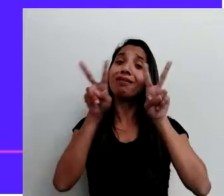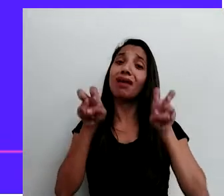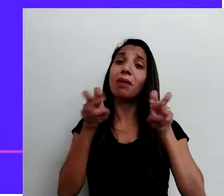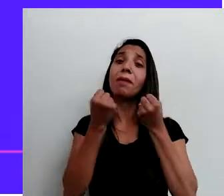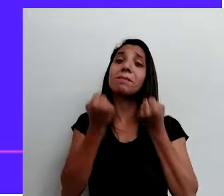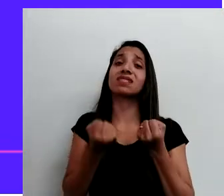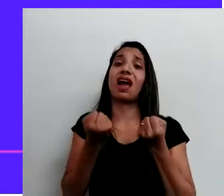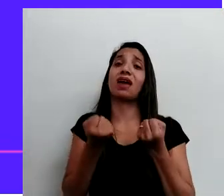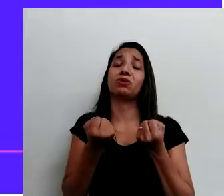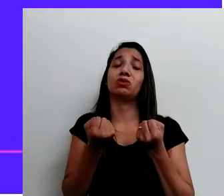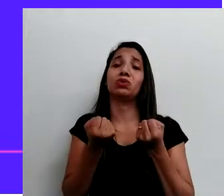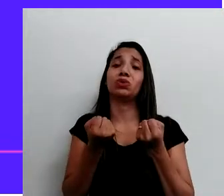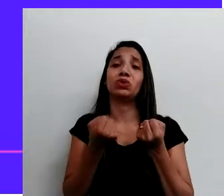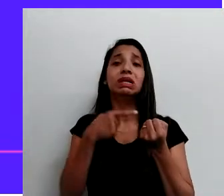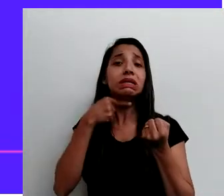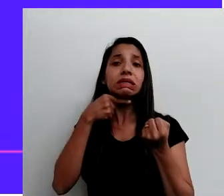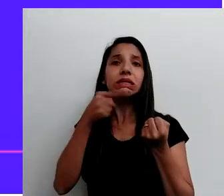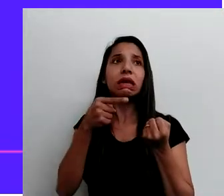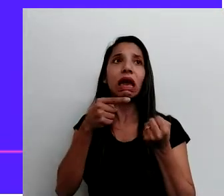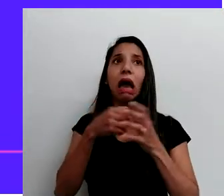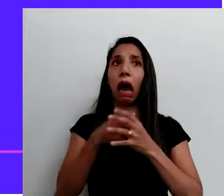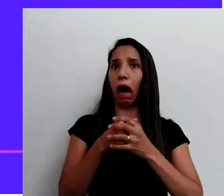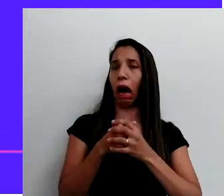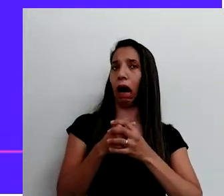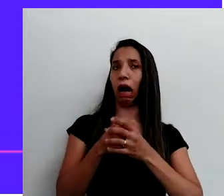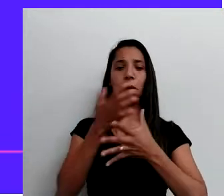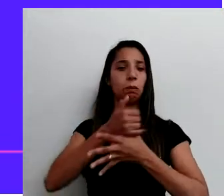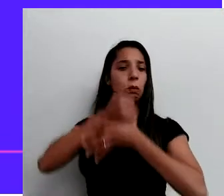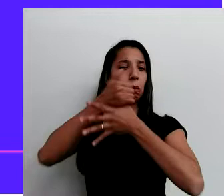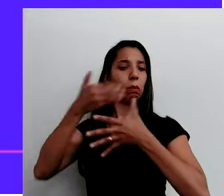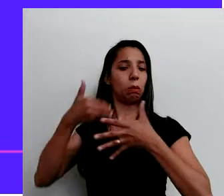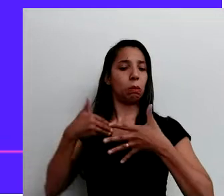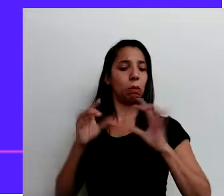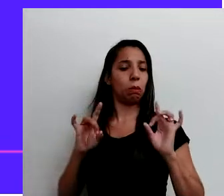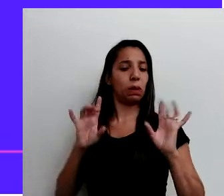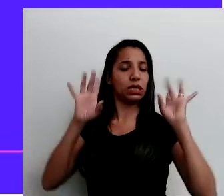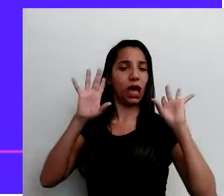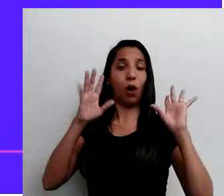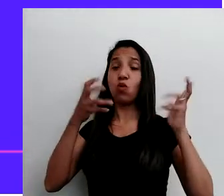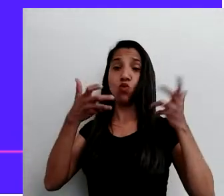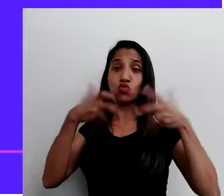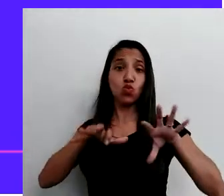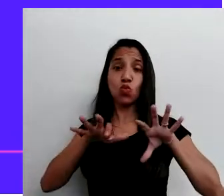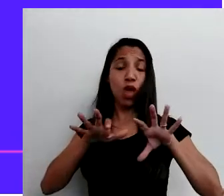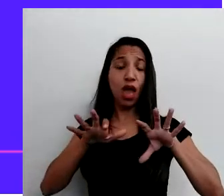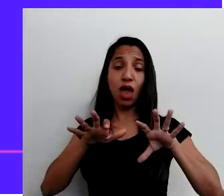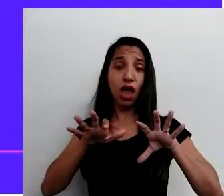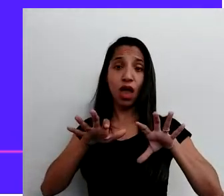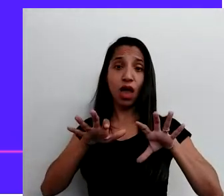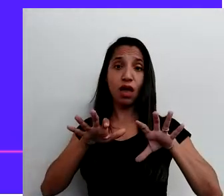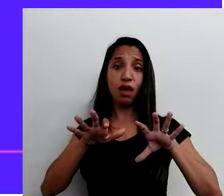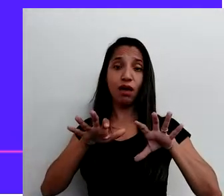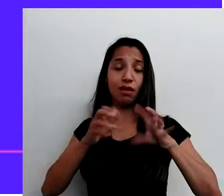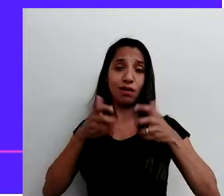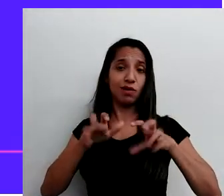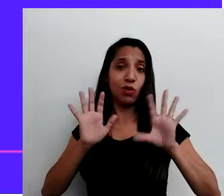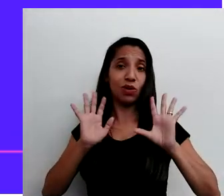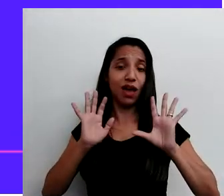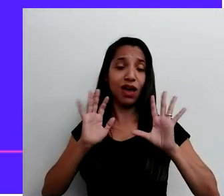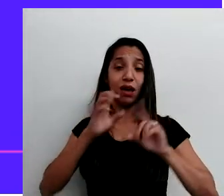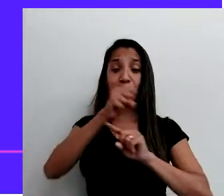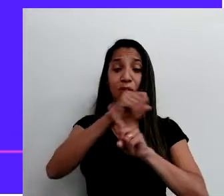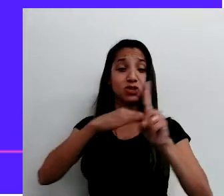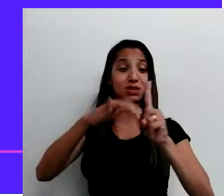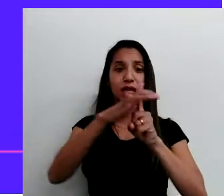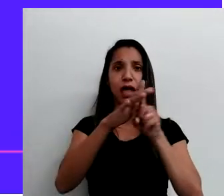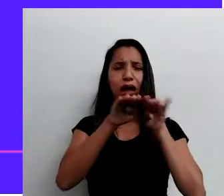um privilegiado, né, num ambiente de uma sociedade profundamente desigual.